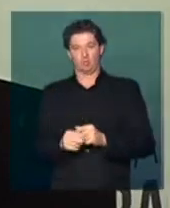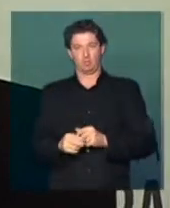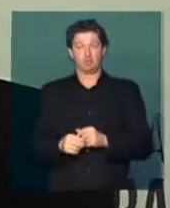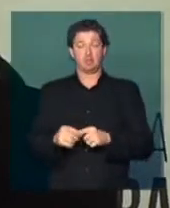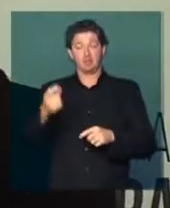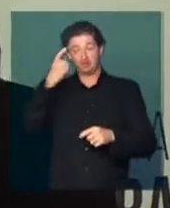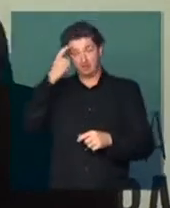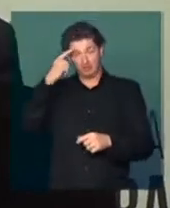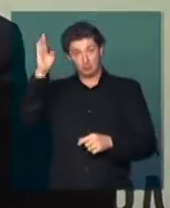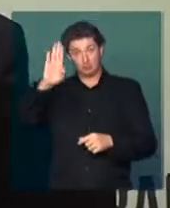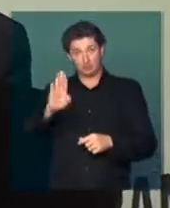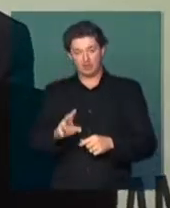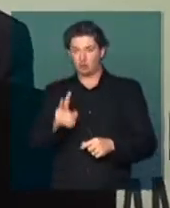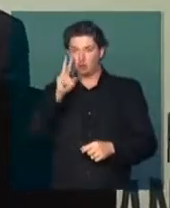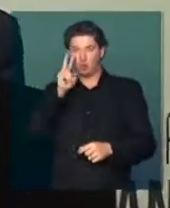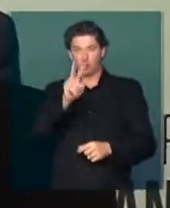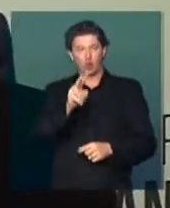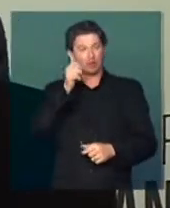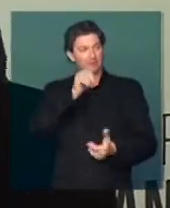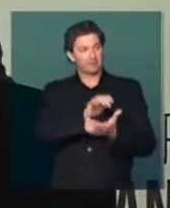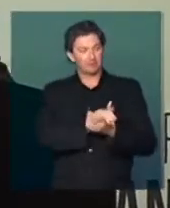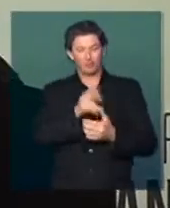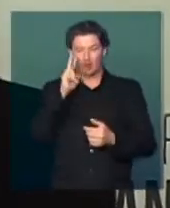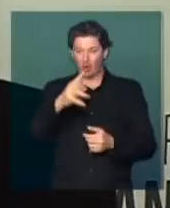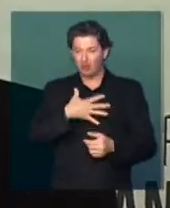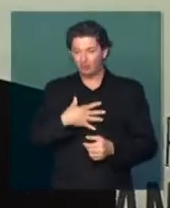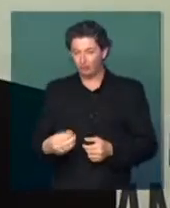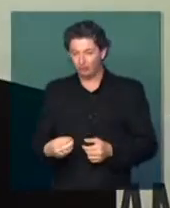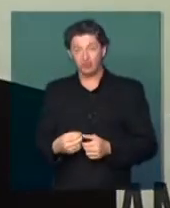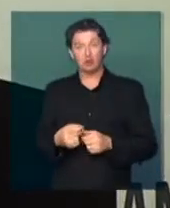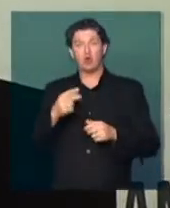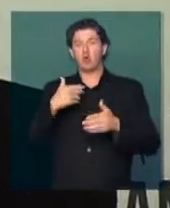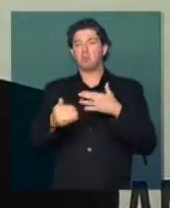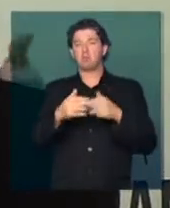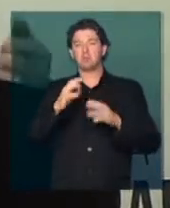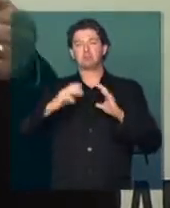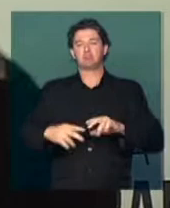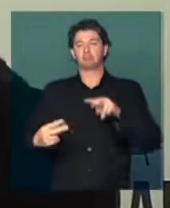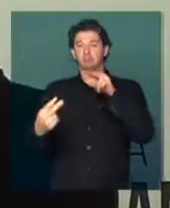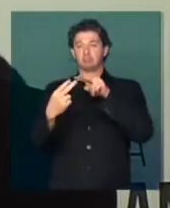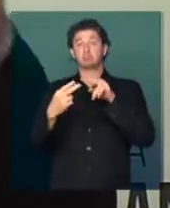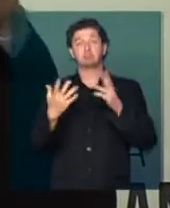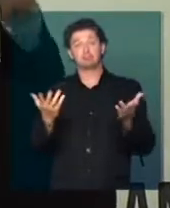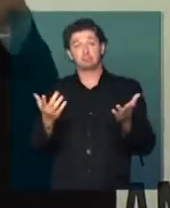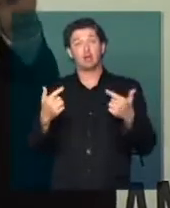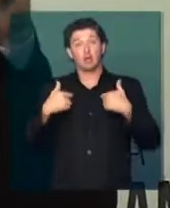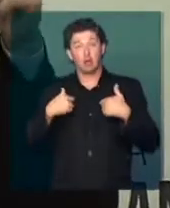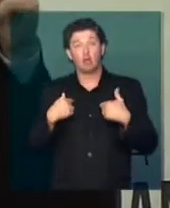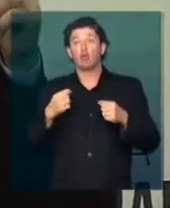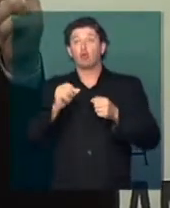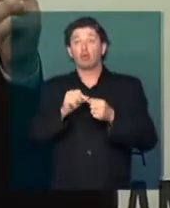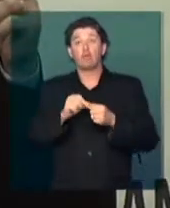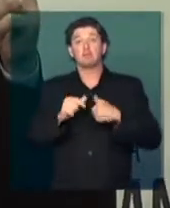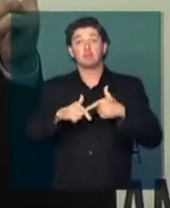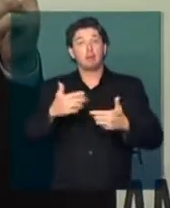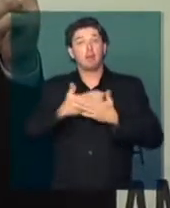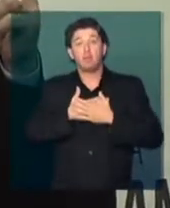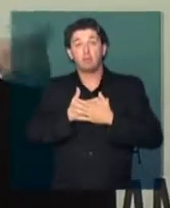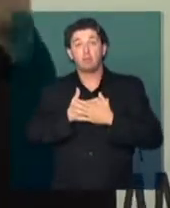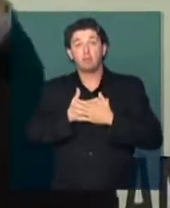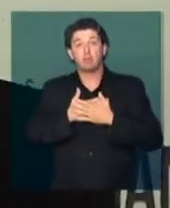desse país, olhar nos olhos da esposa, dos filhos, ou de qualquer cidadão, e dizer, eu estou fazendo a minha